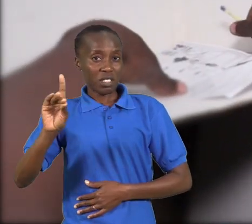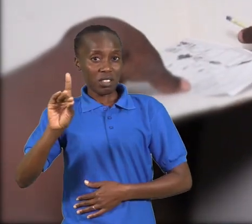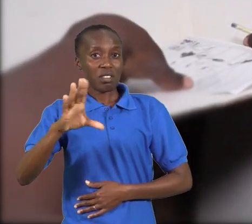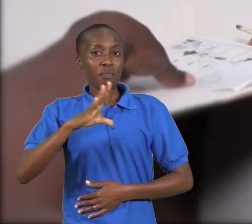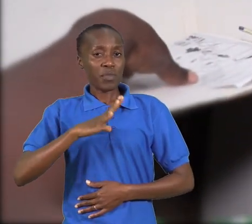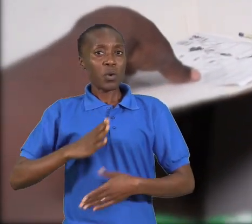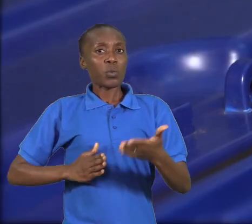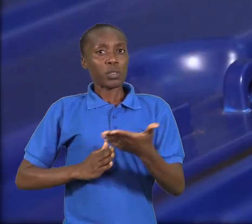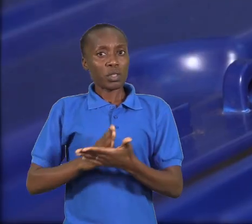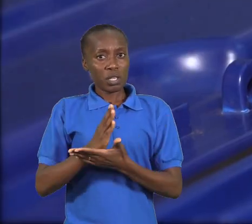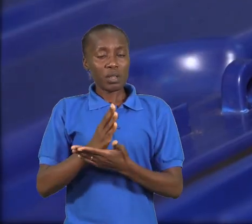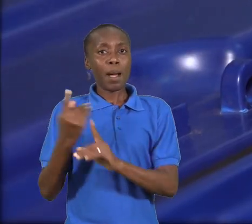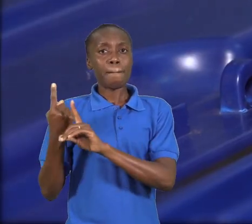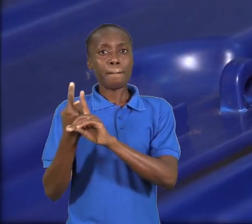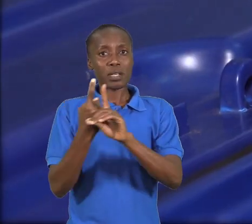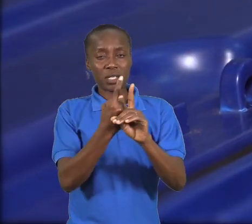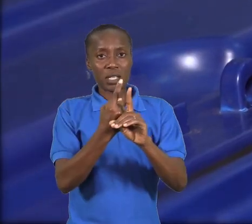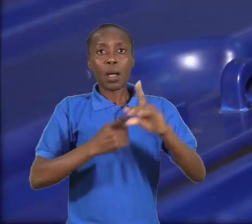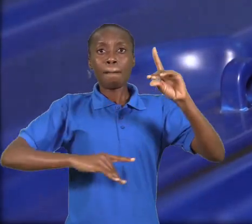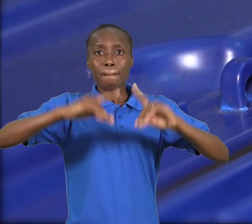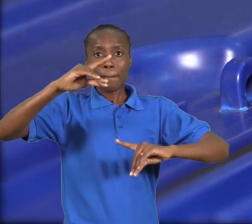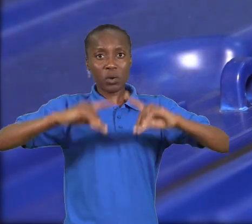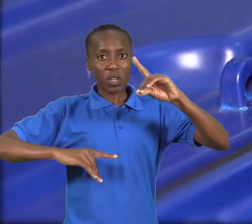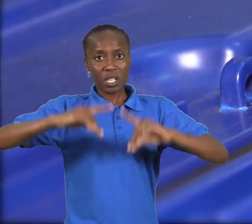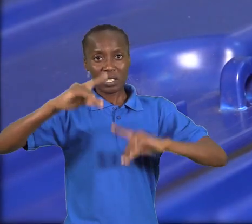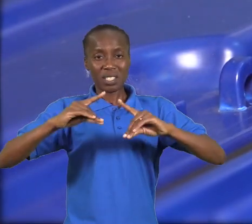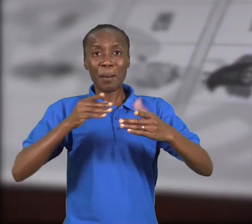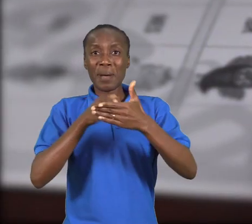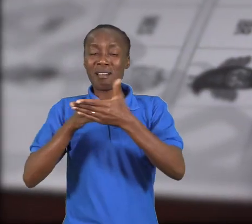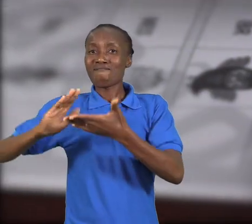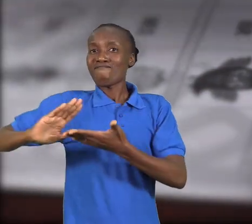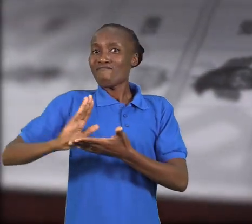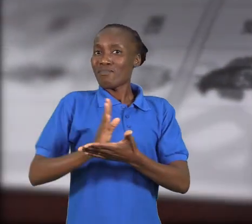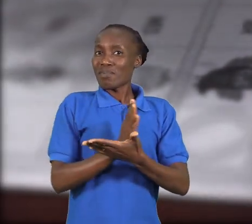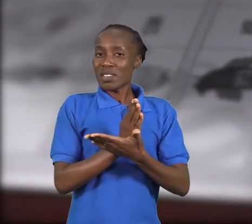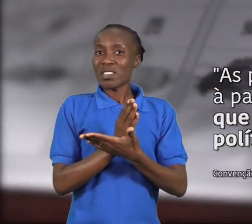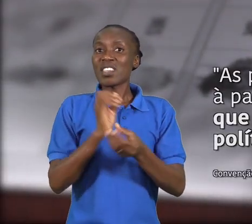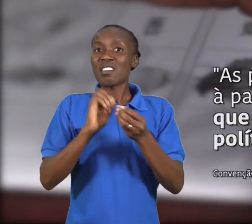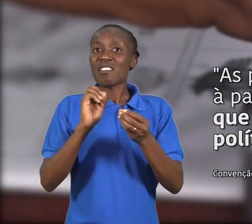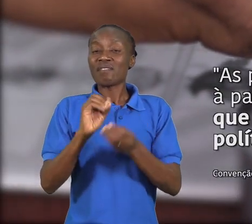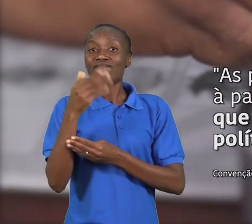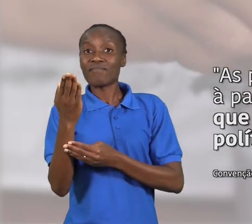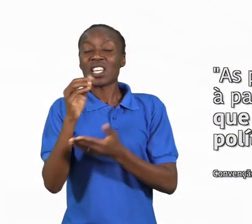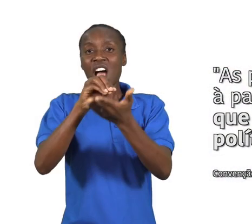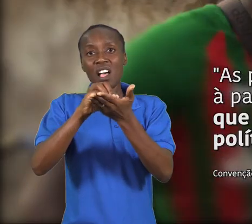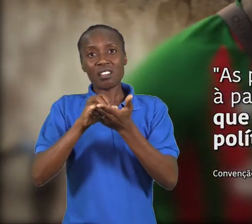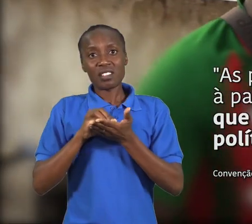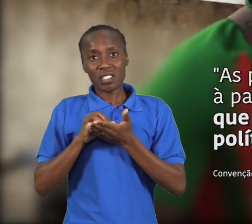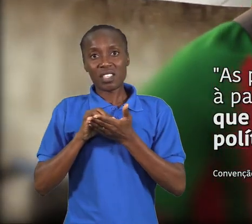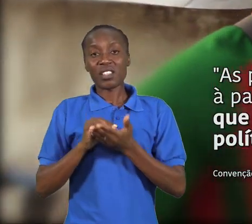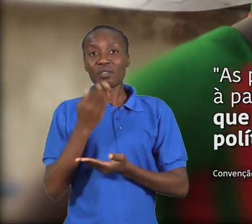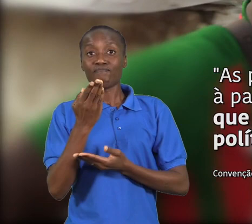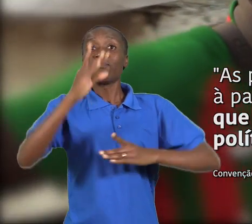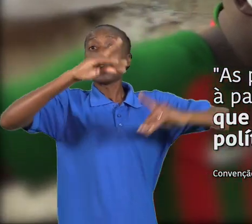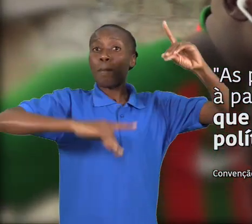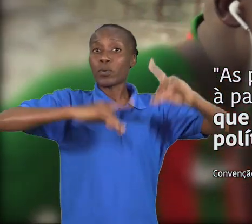As pessoas com deficiência têm o direito à participação política e à remoção de barreiras